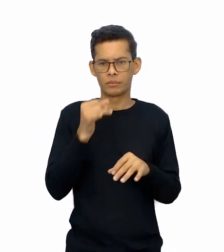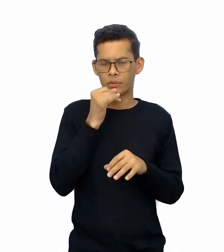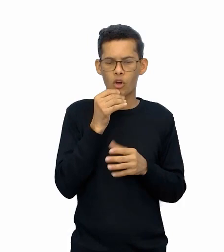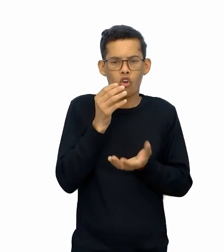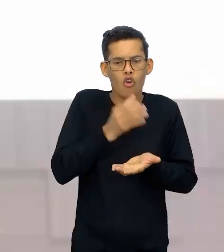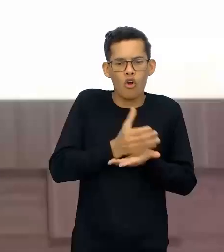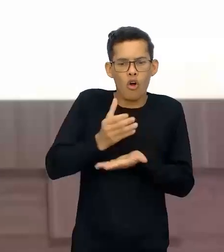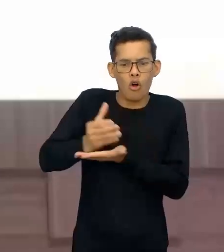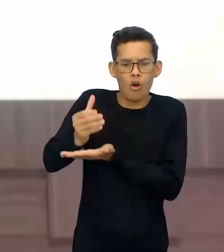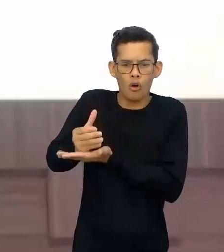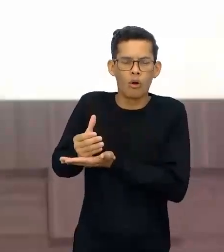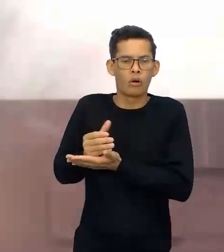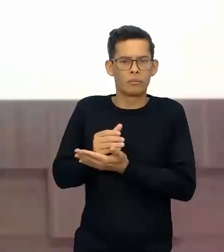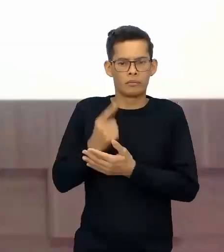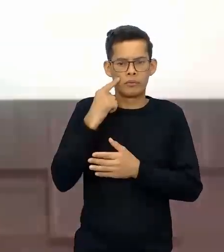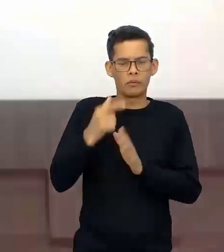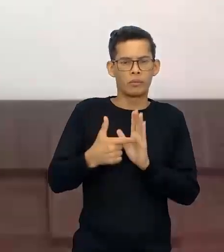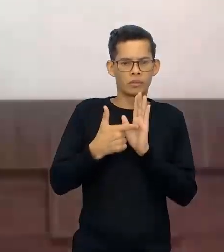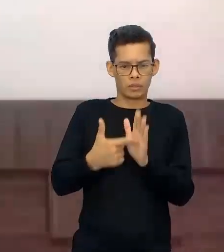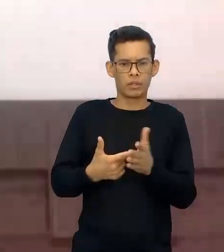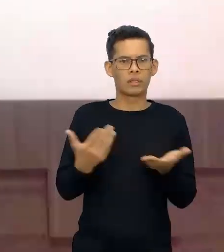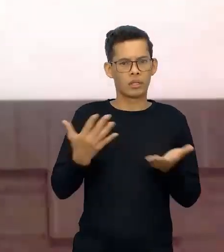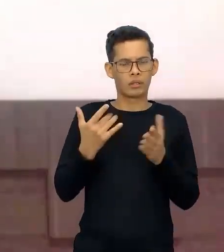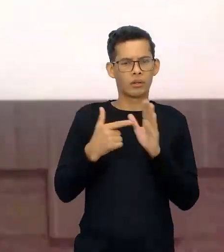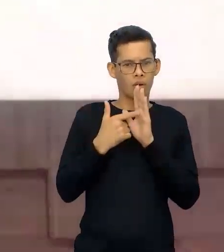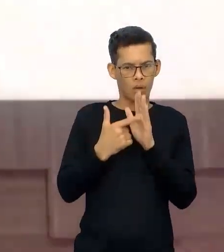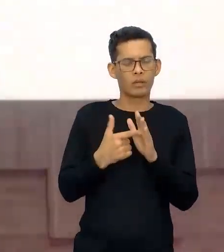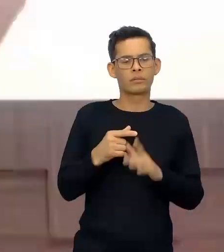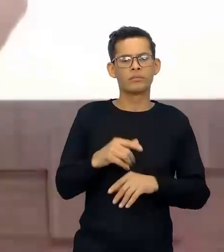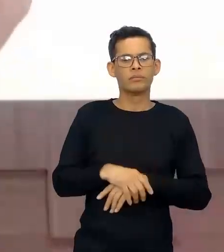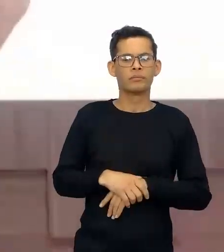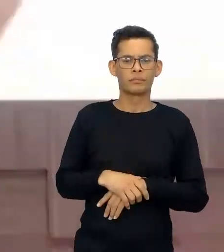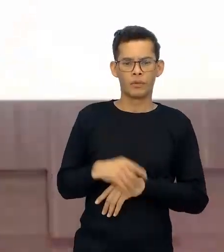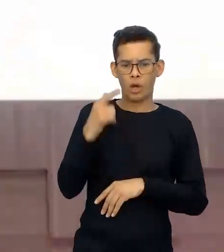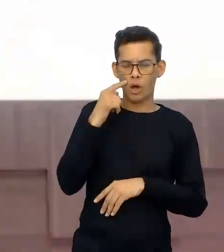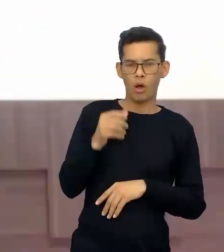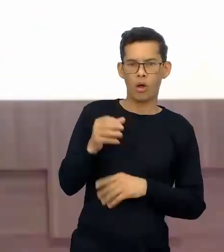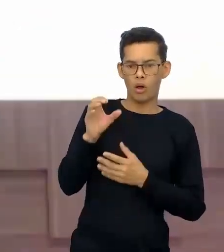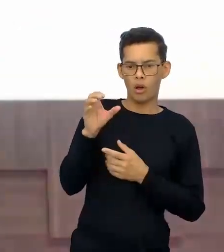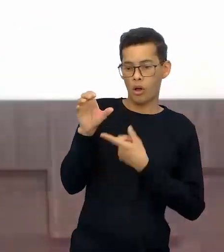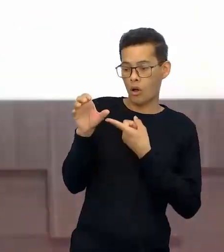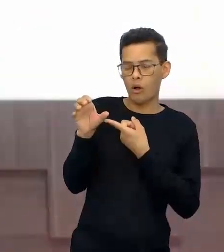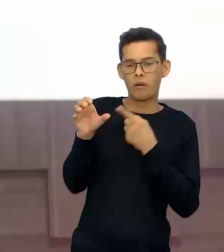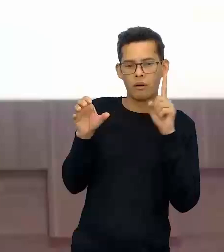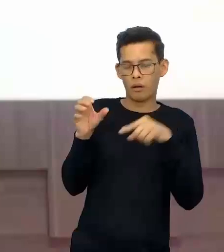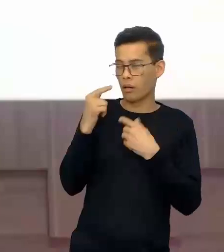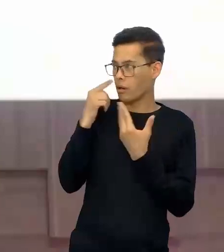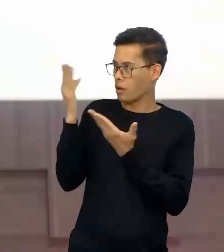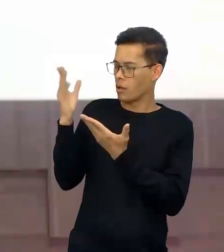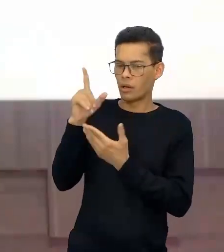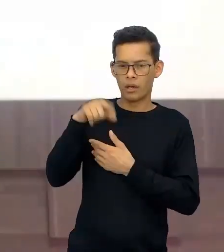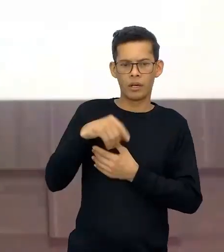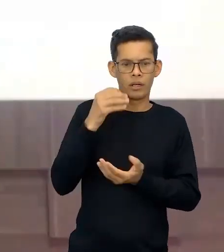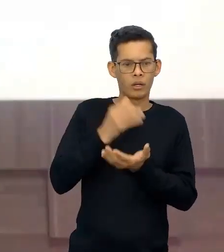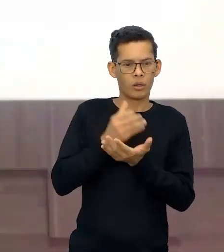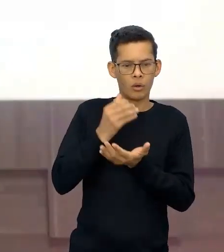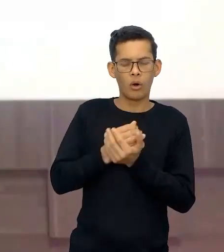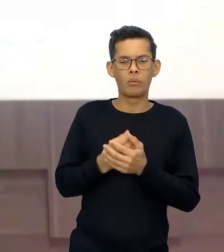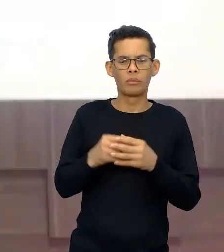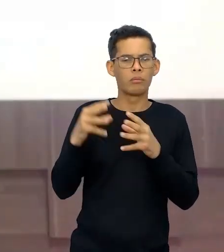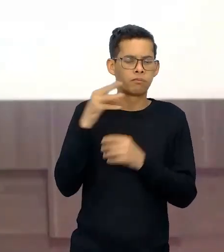pedir agora para voltar a imagem para mim, para eu poder ir mostrando um pouquinho, né? 4 potes transparentes, chumaço de